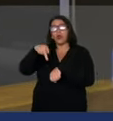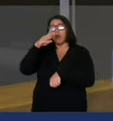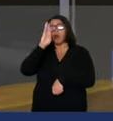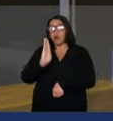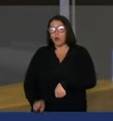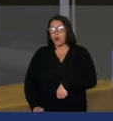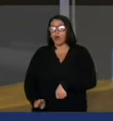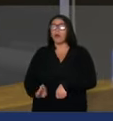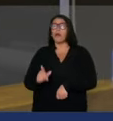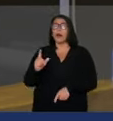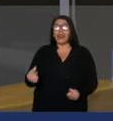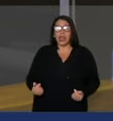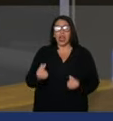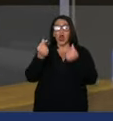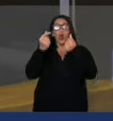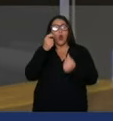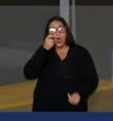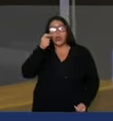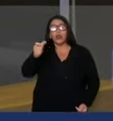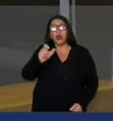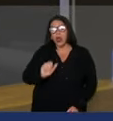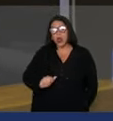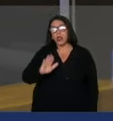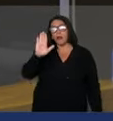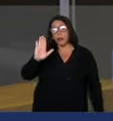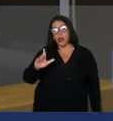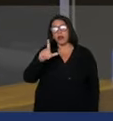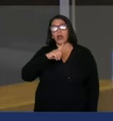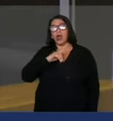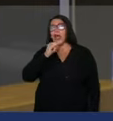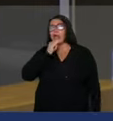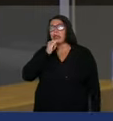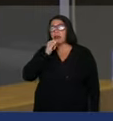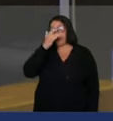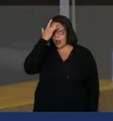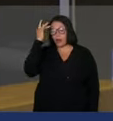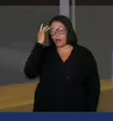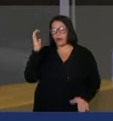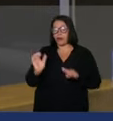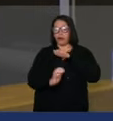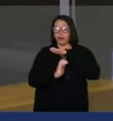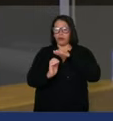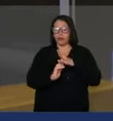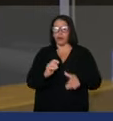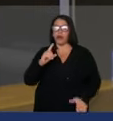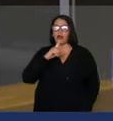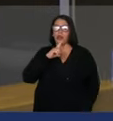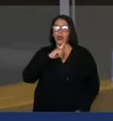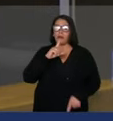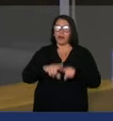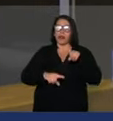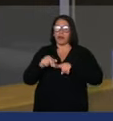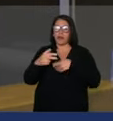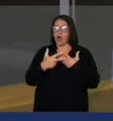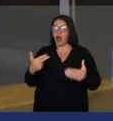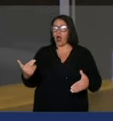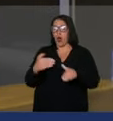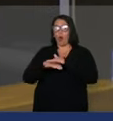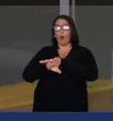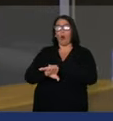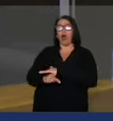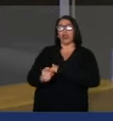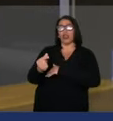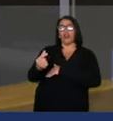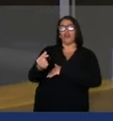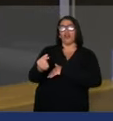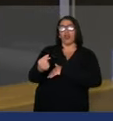de lucratividade, maior que a poupança. É o tiozinho da mercearia que tem as suas economias e coloca seus recursos